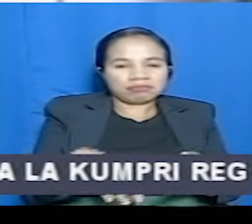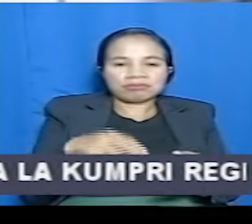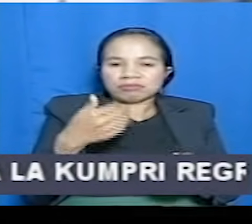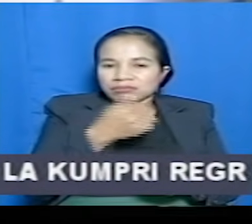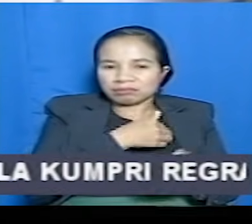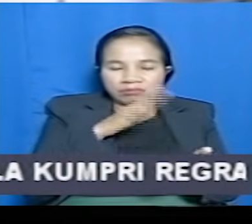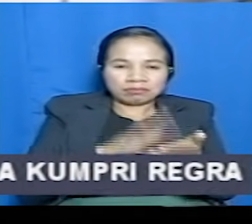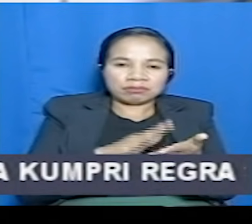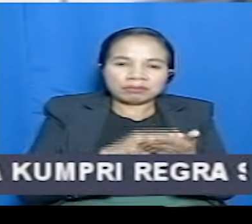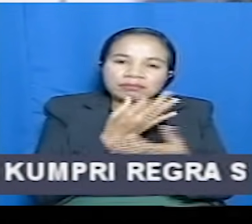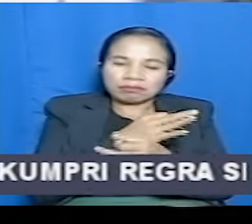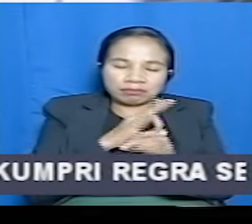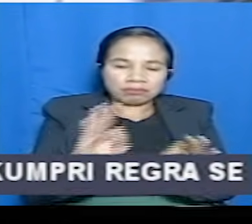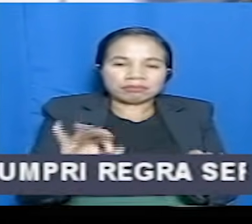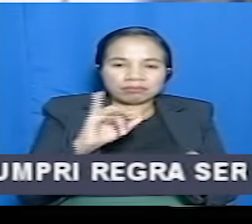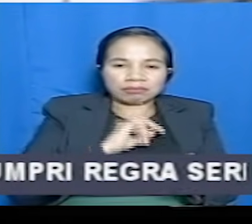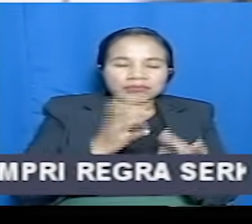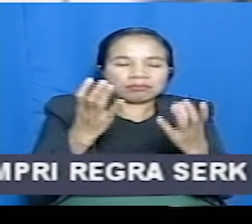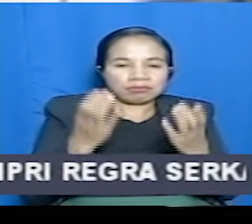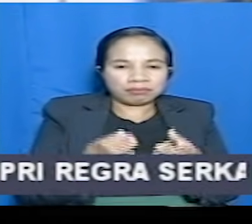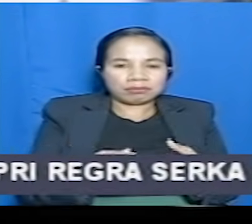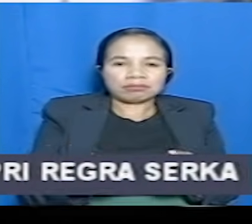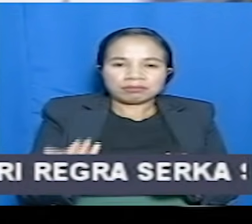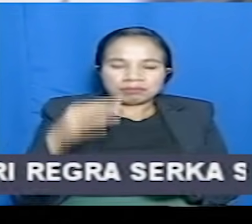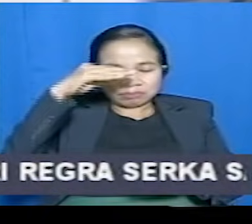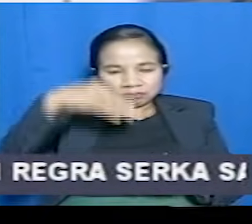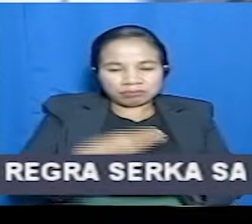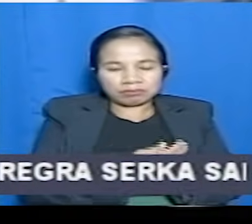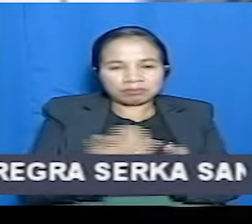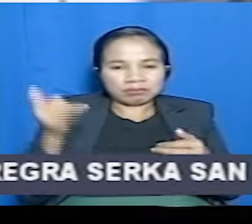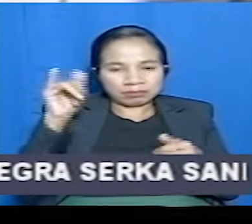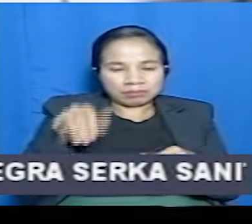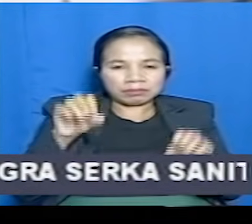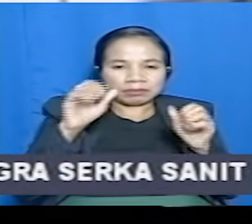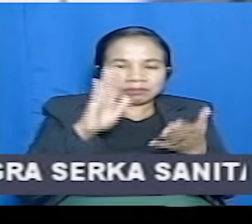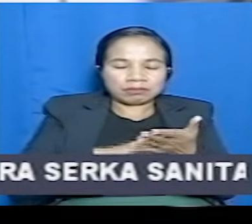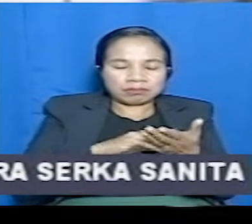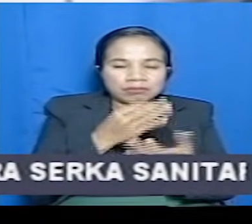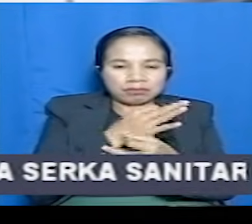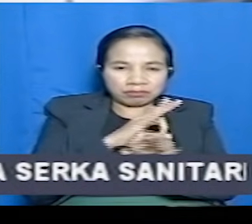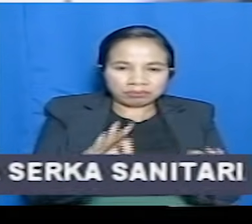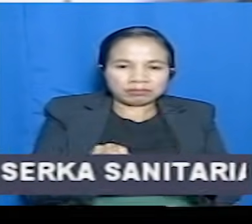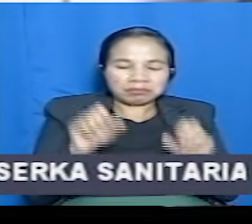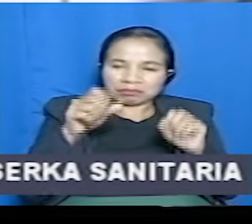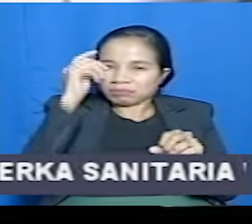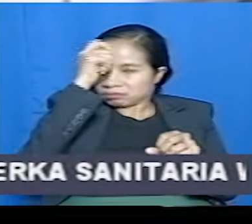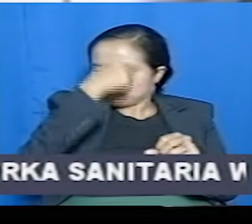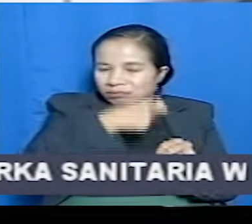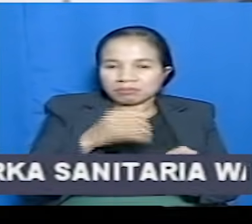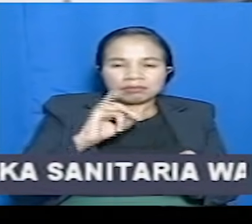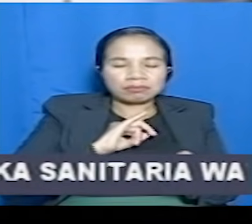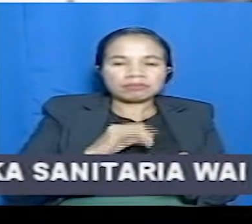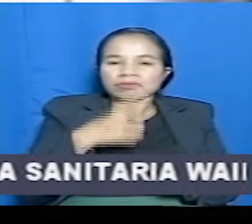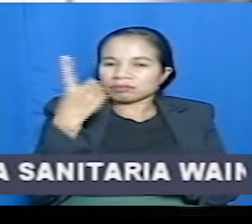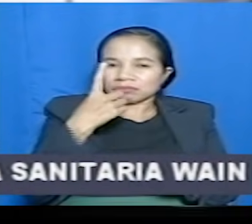dia studu. Hau karak ne belare sira skola to ramata bel tak sapio metan. Hau ni esensia mi dane de tau leze. Hau la usu